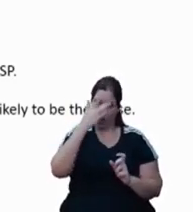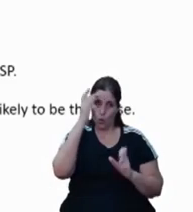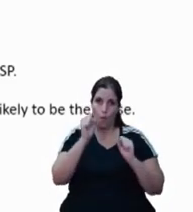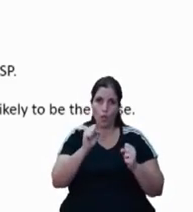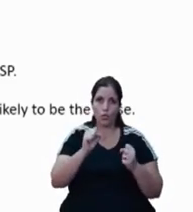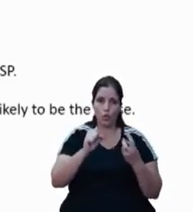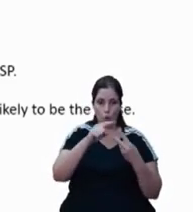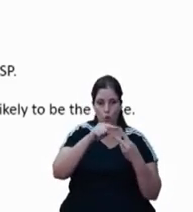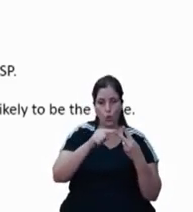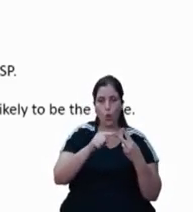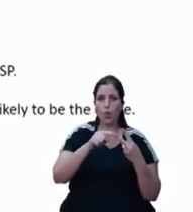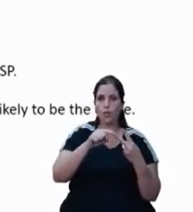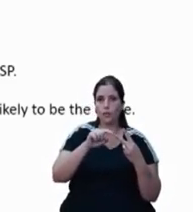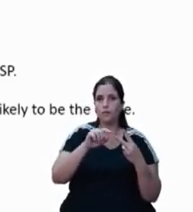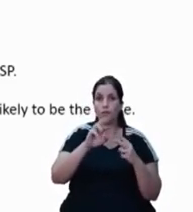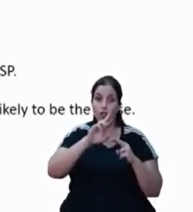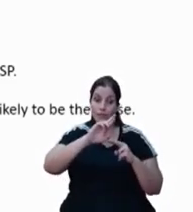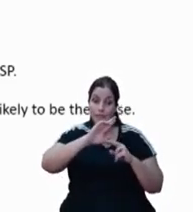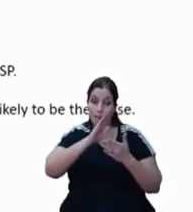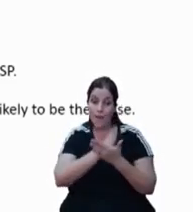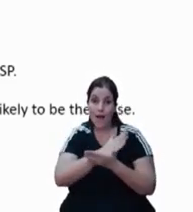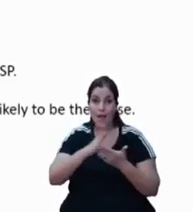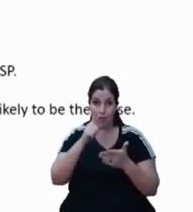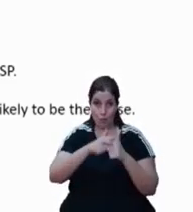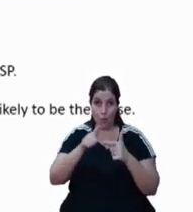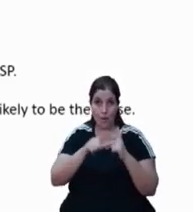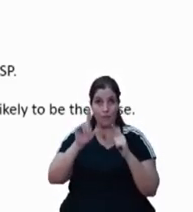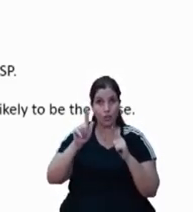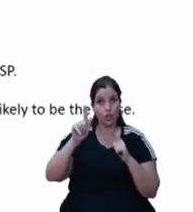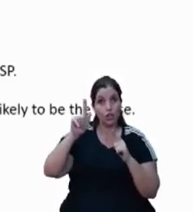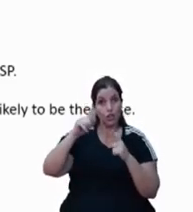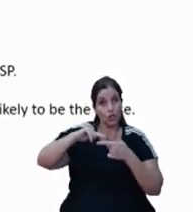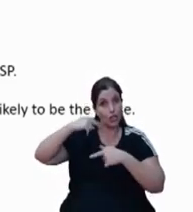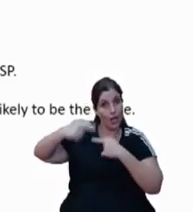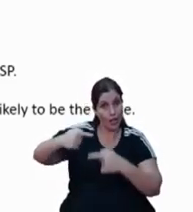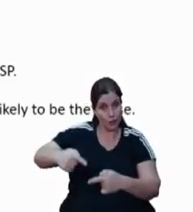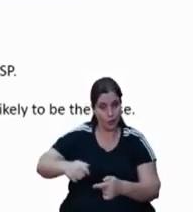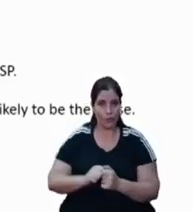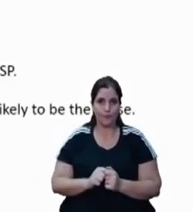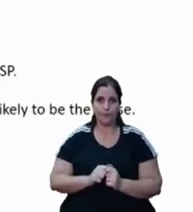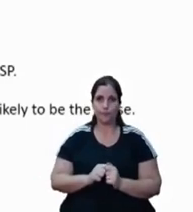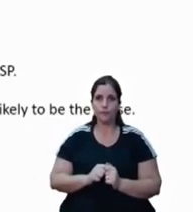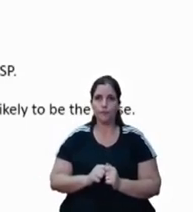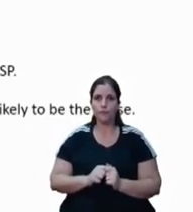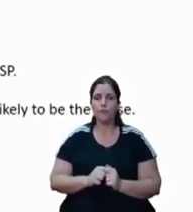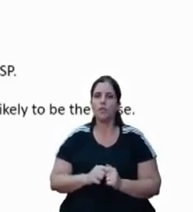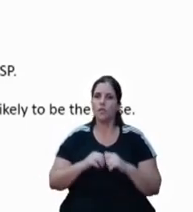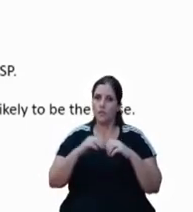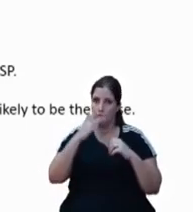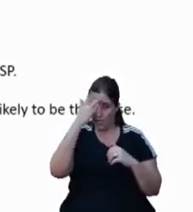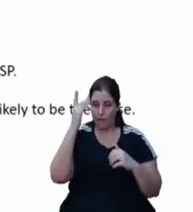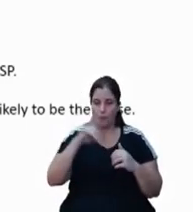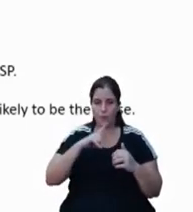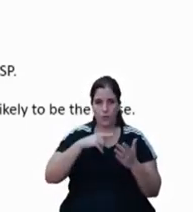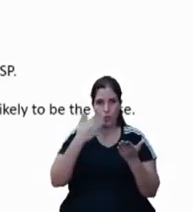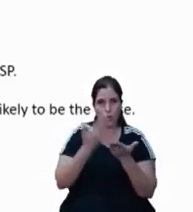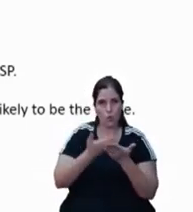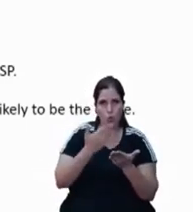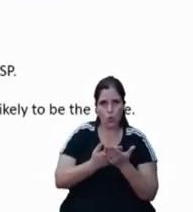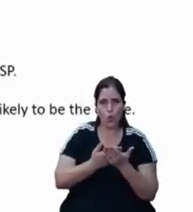duas condições genéticas separadas simultaneamente. Os cientistas especularam que variações em vários genes